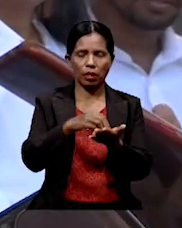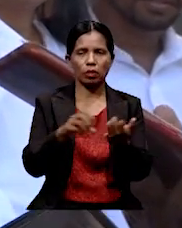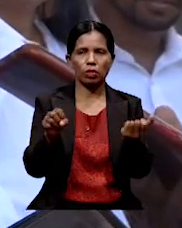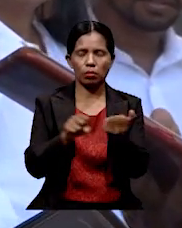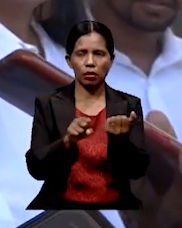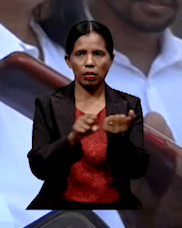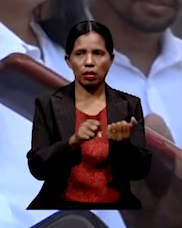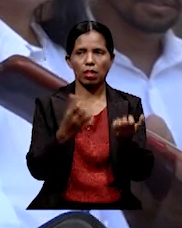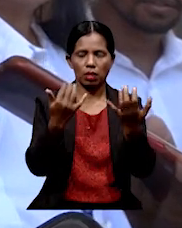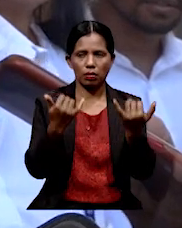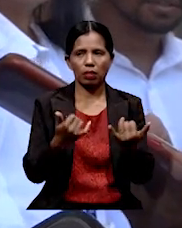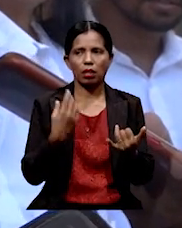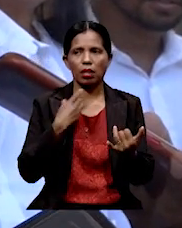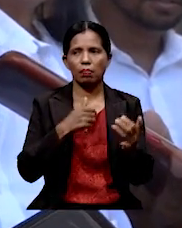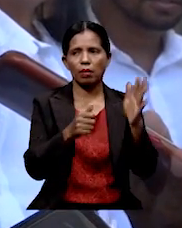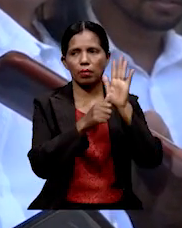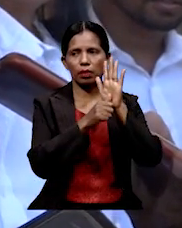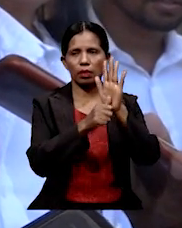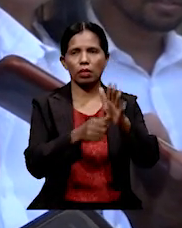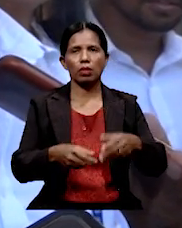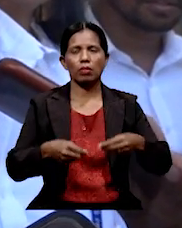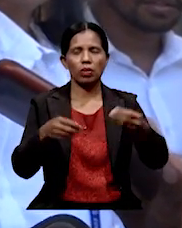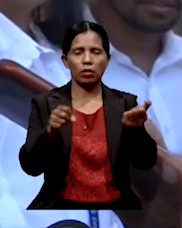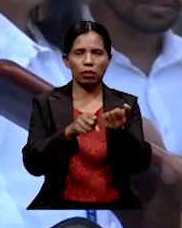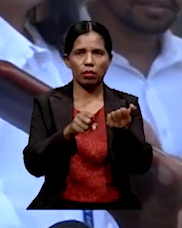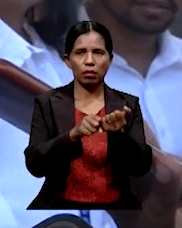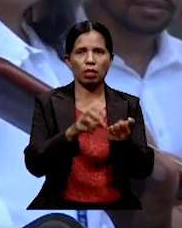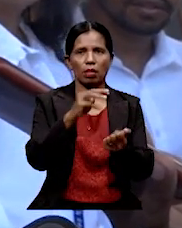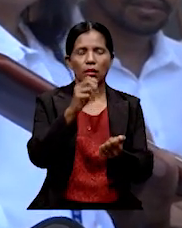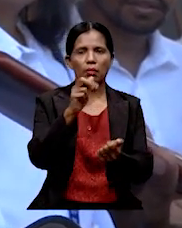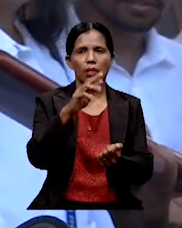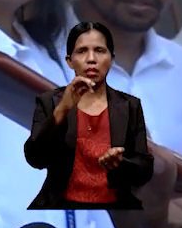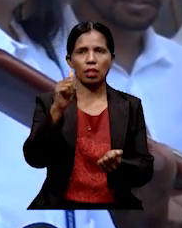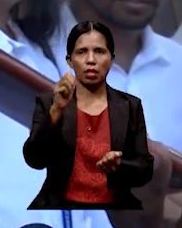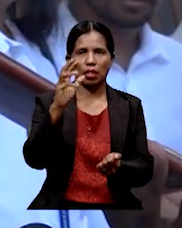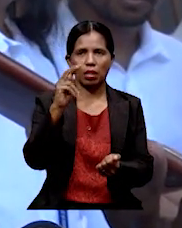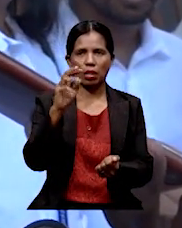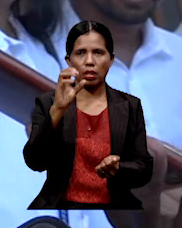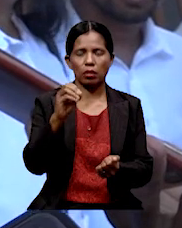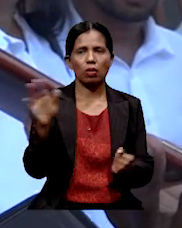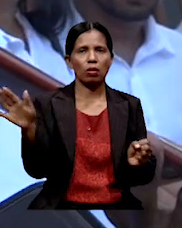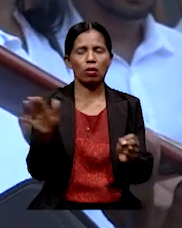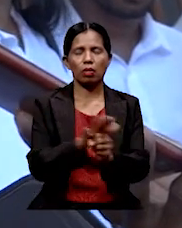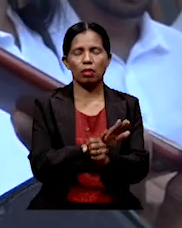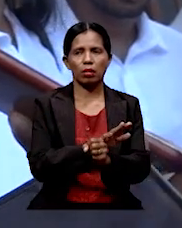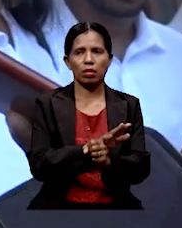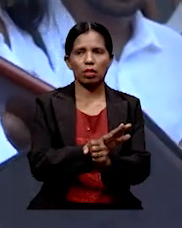na BMK agora da qual me apresenta, onde foi apoio para o candidato Mariano Assanami Sabino Ninian, o total